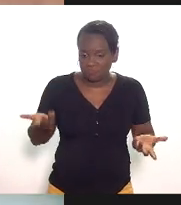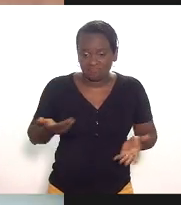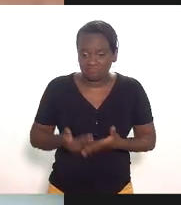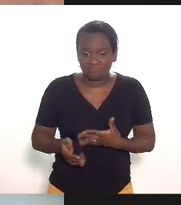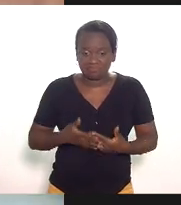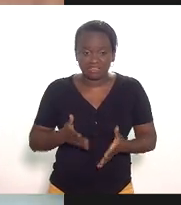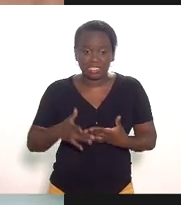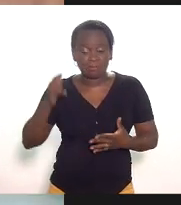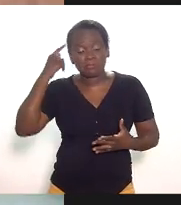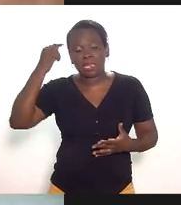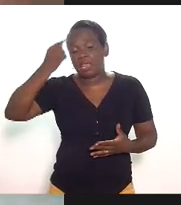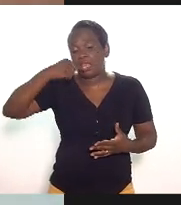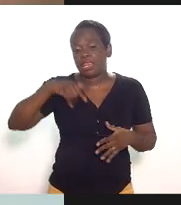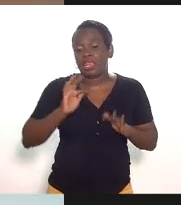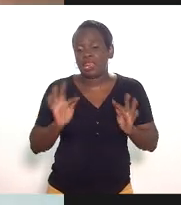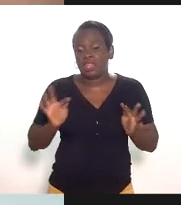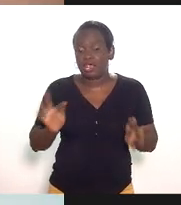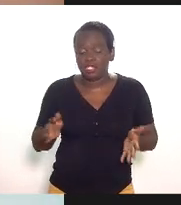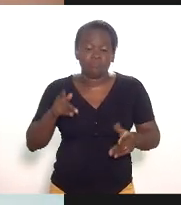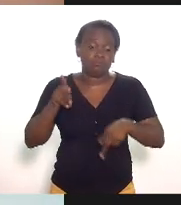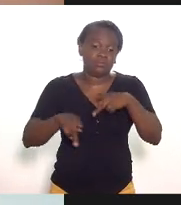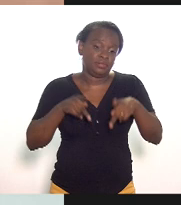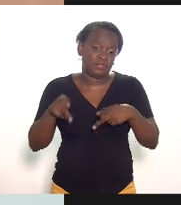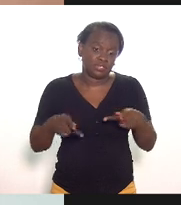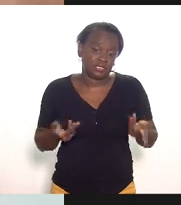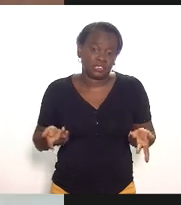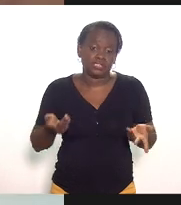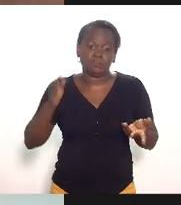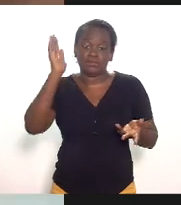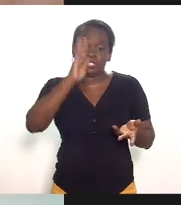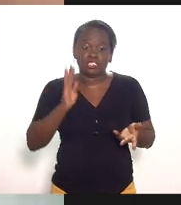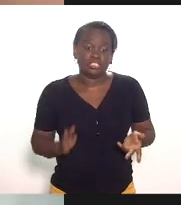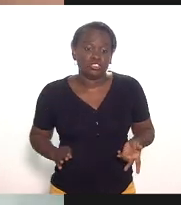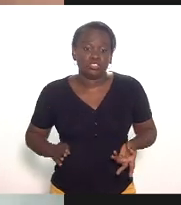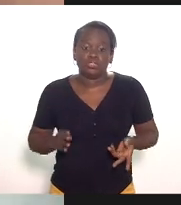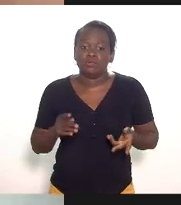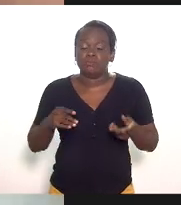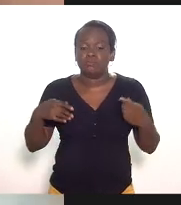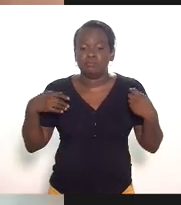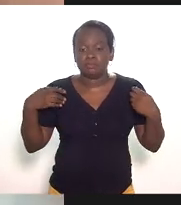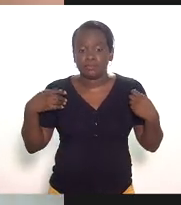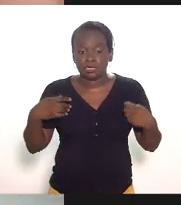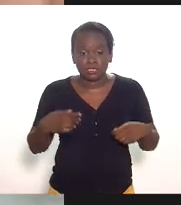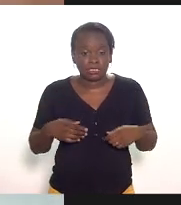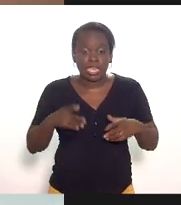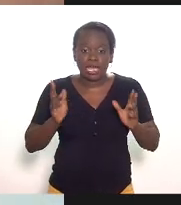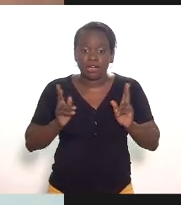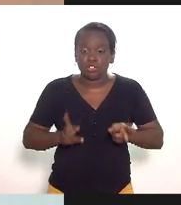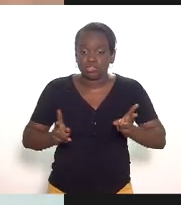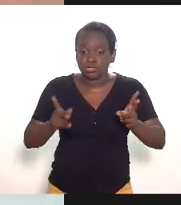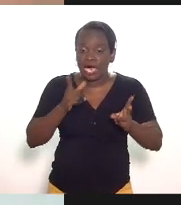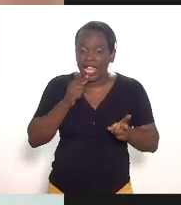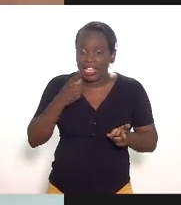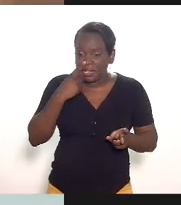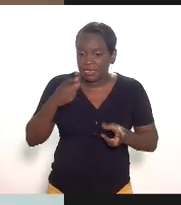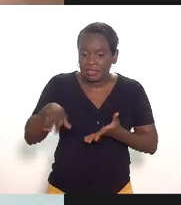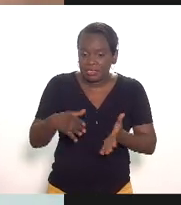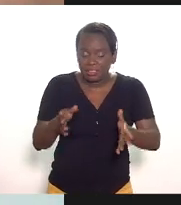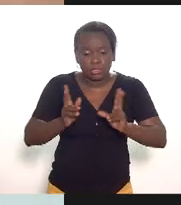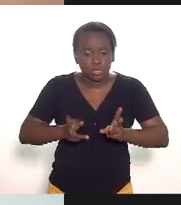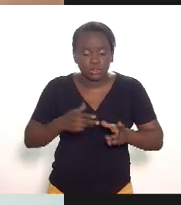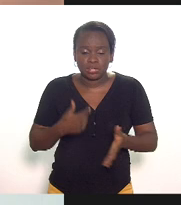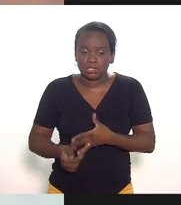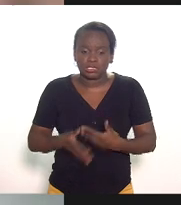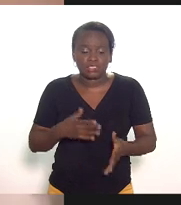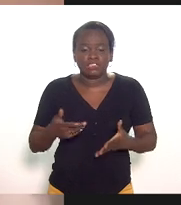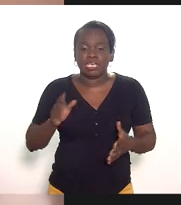Ele acha que é uma gripezinha, que a população do Brasil está acostumada a pular bala negra, que nada vai acontecer, nós estamos vendo que a